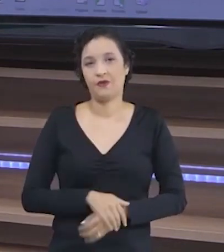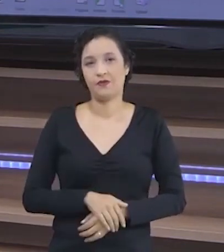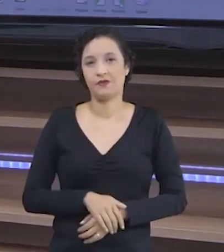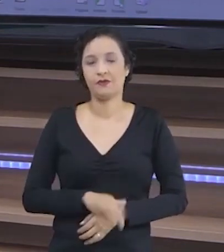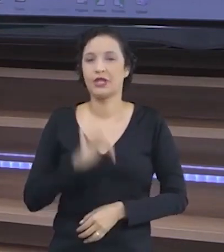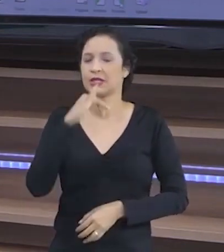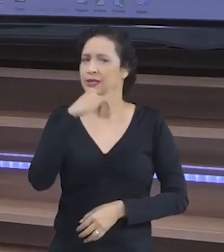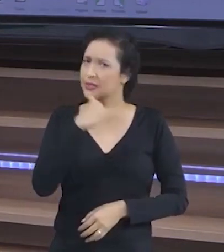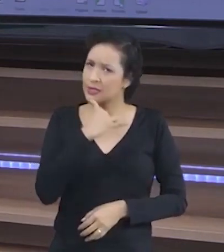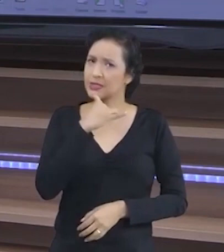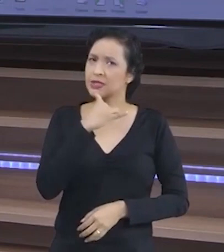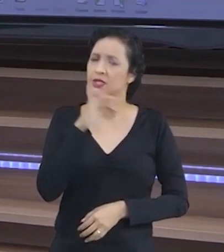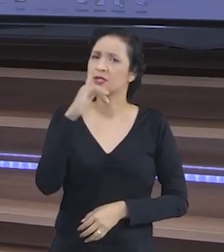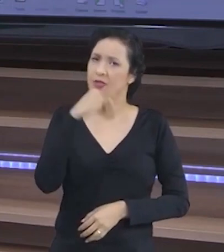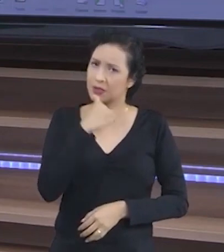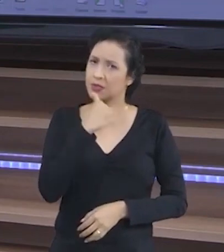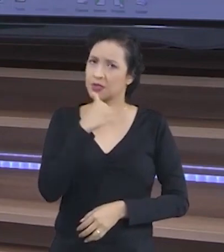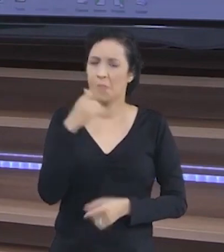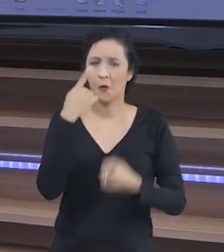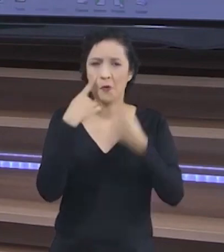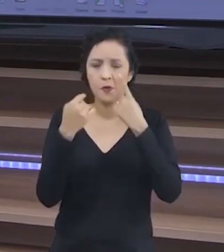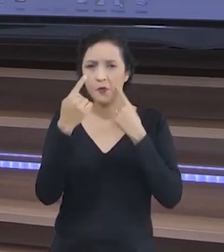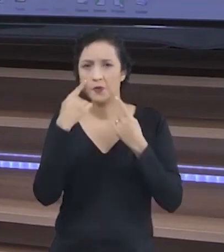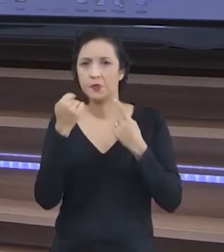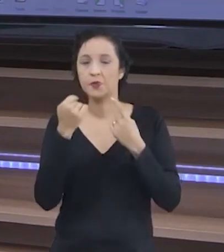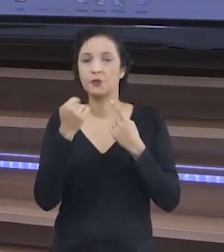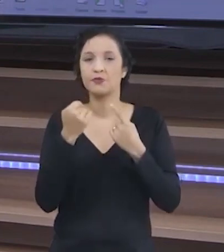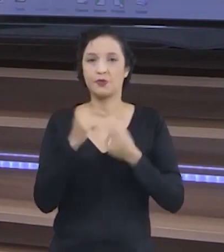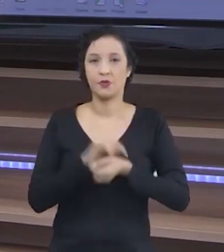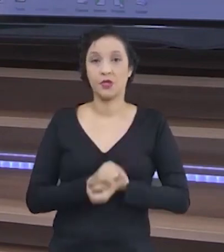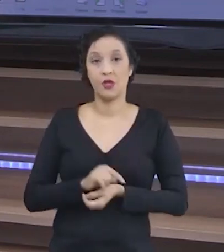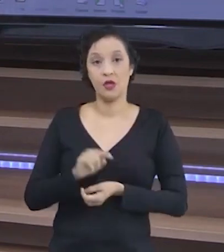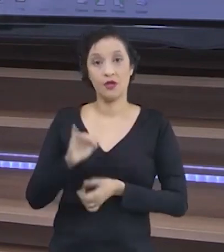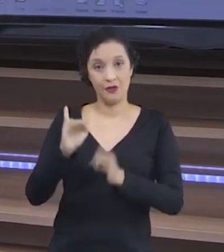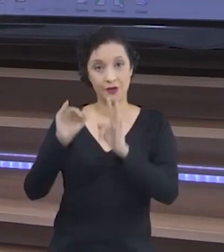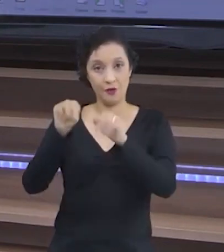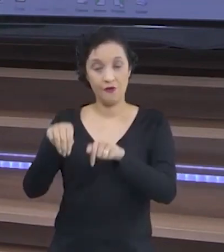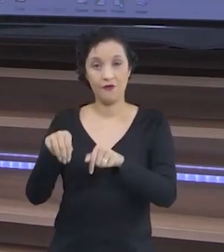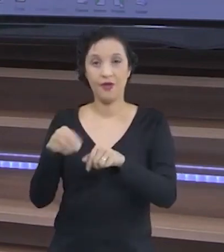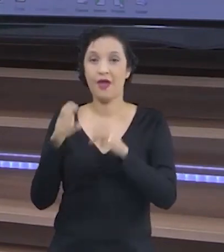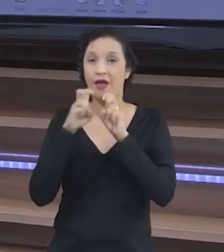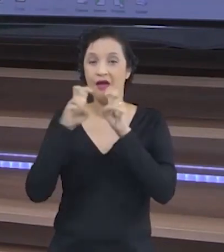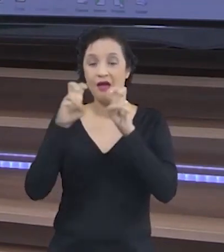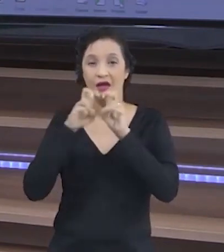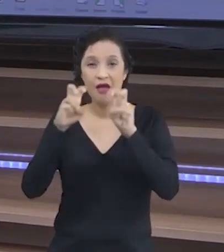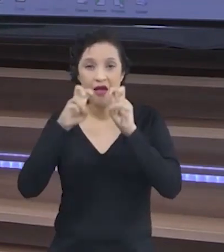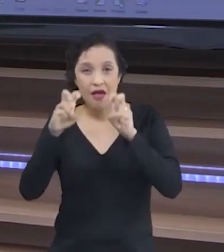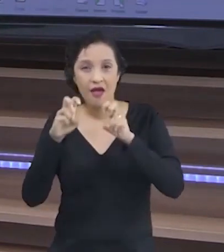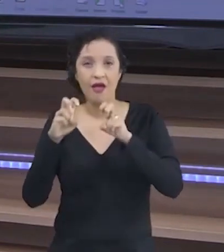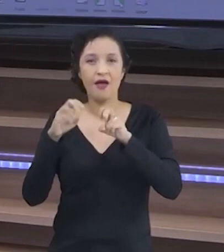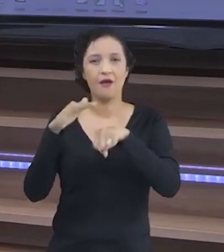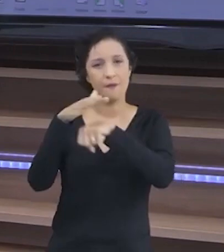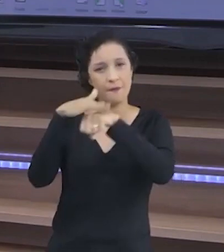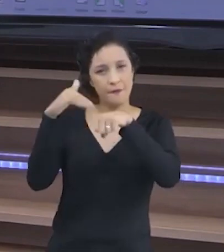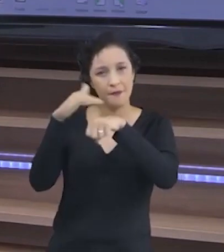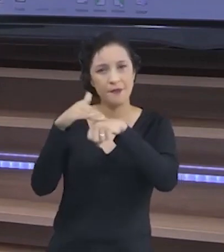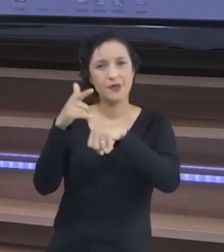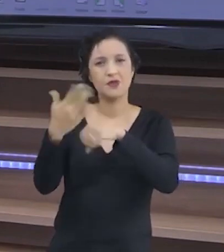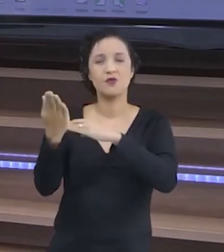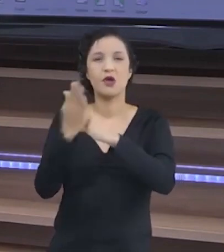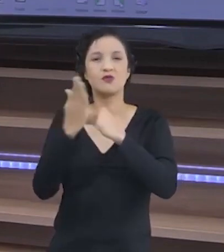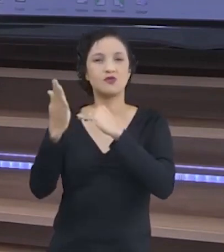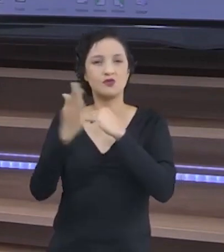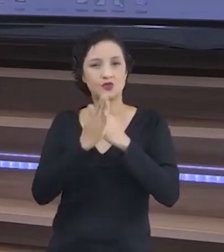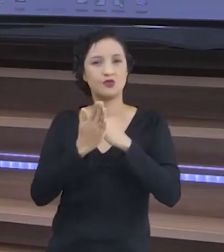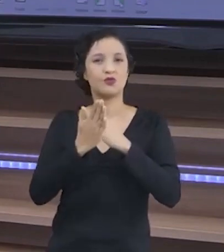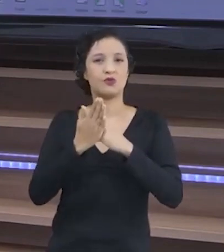um apelo, olha aí, lamento, um apelo. E no final eles gritam, pedindo socorro, pedindo que todos observem.